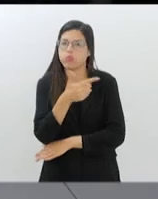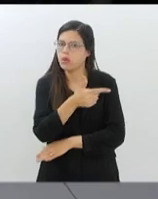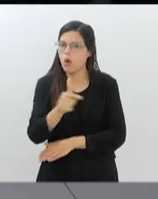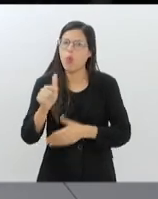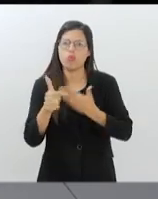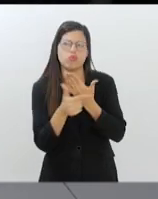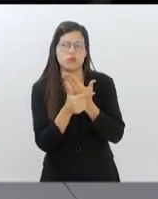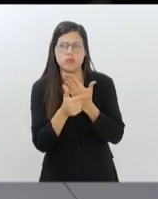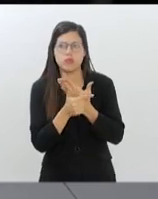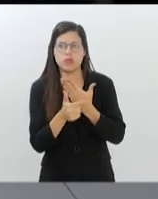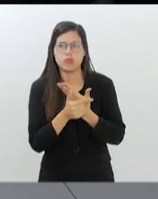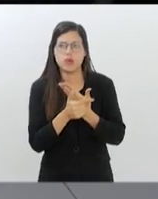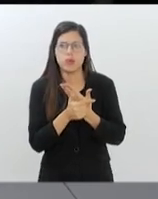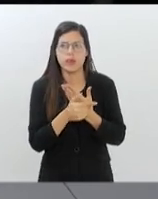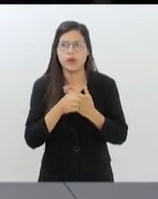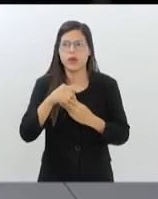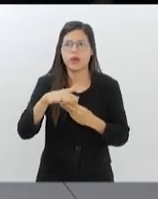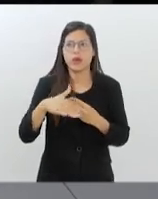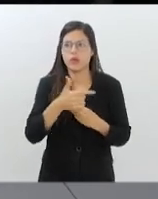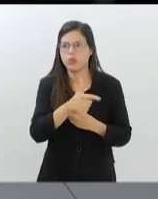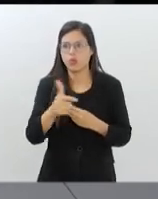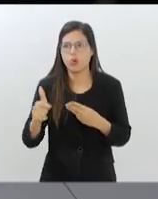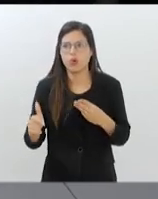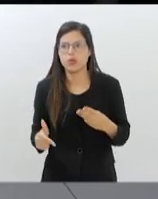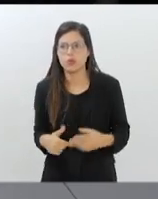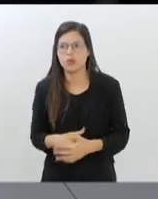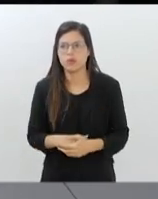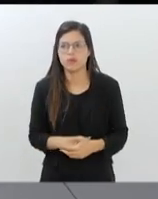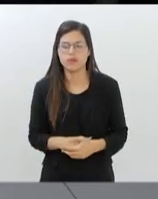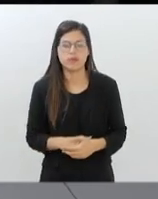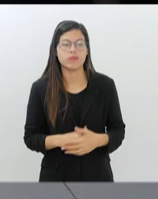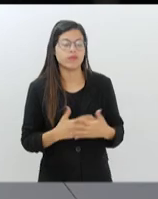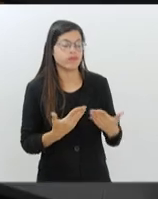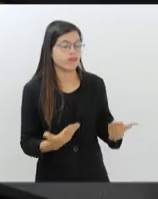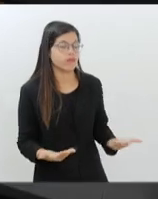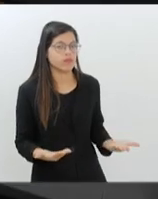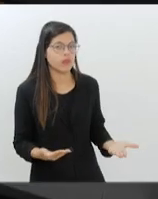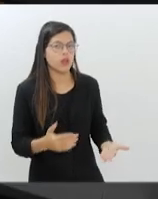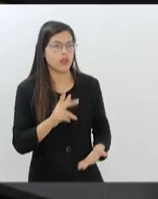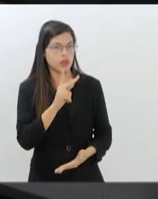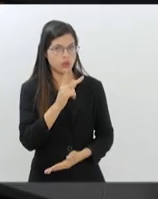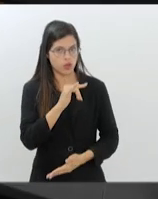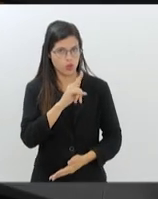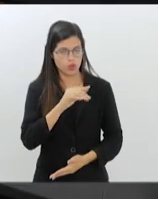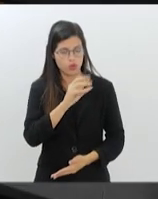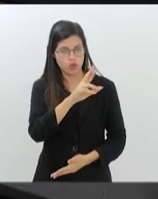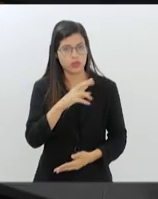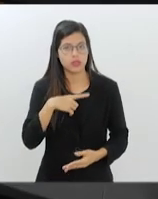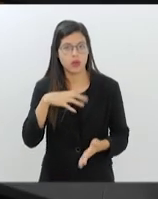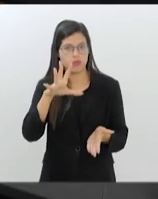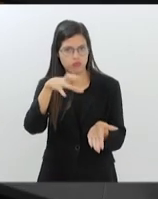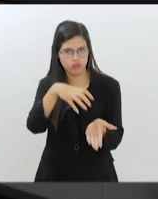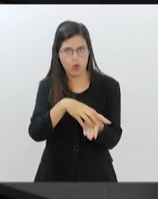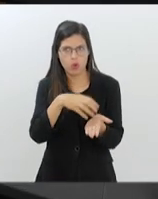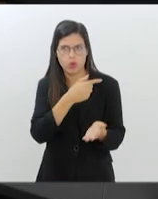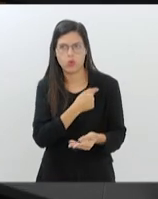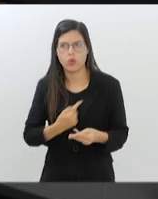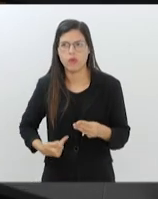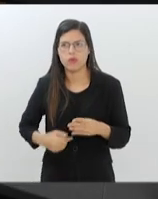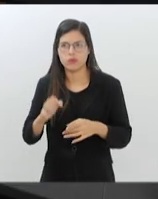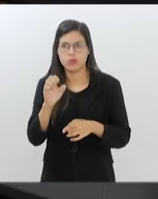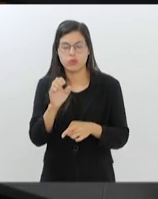atribuição da sim Quem são os outros seu Igor existe um núcleo de Publicidade do Governo do Estado que determina Onde serão